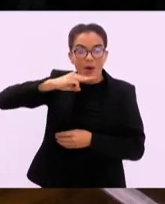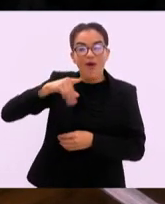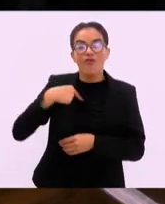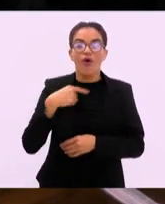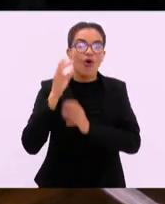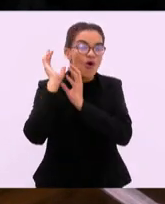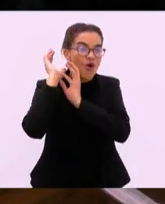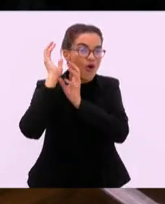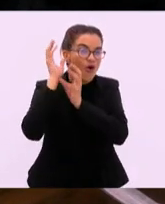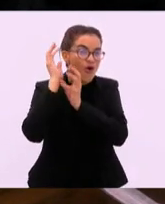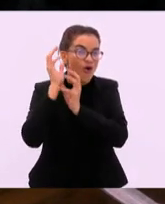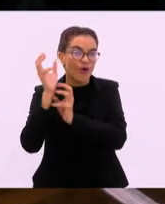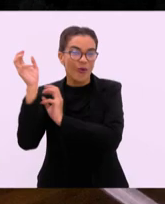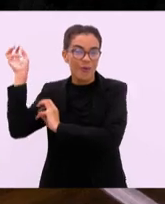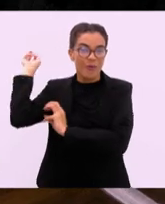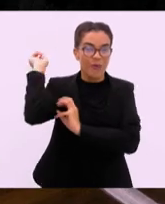Cocobol.